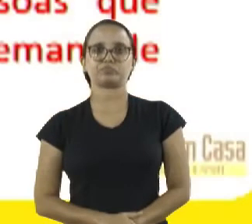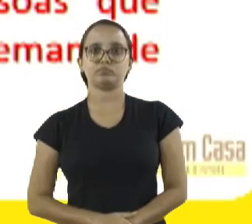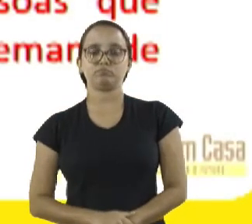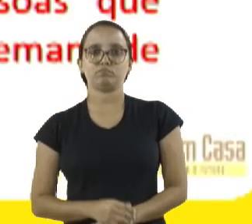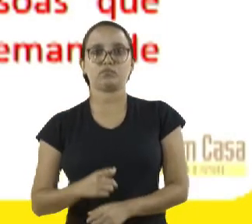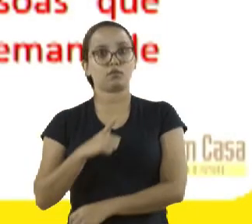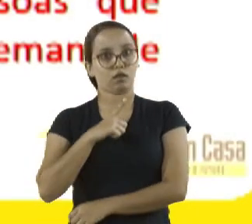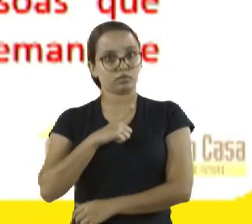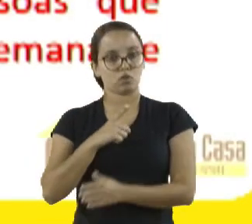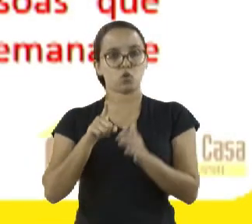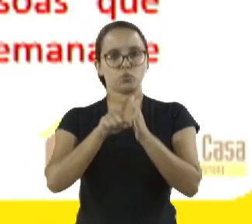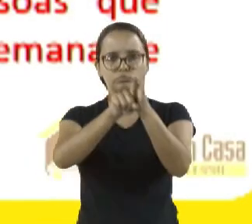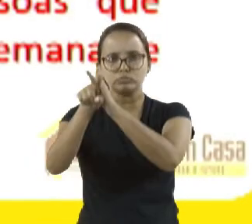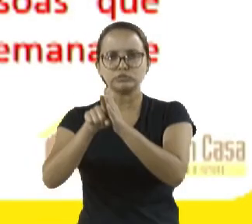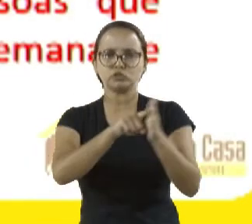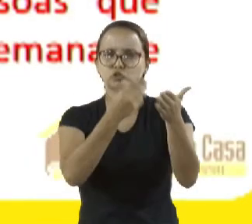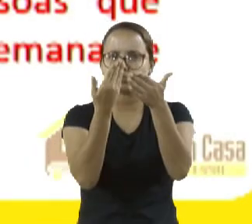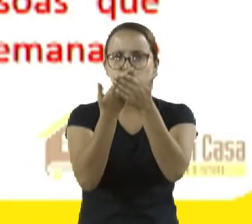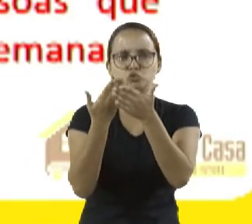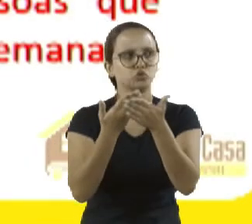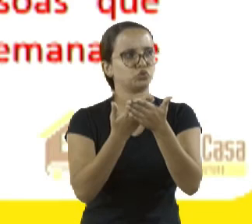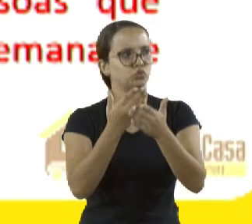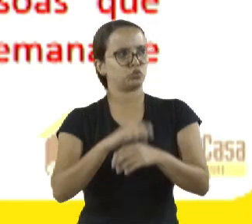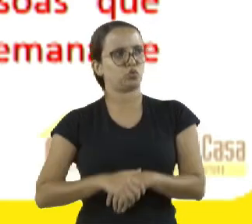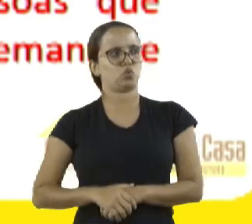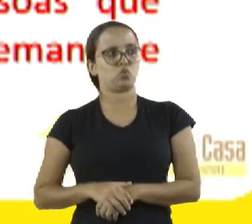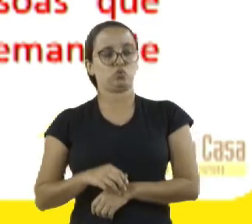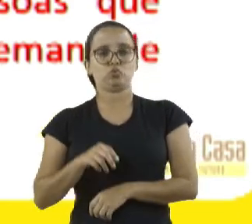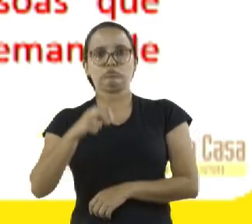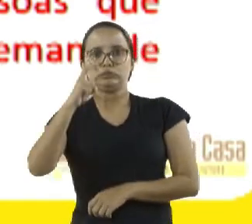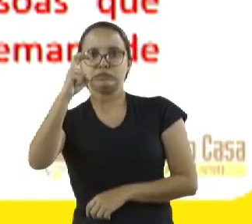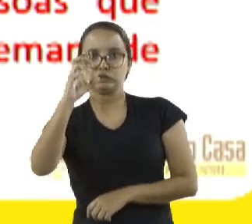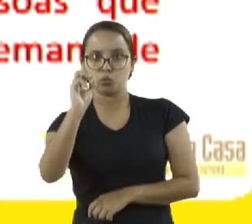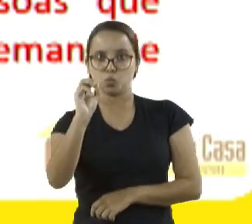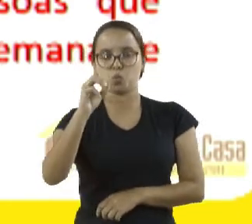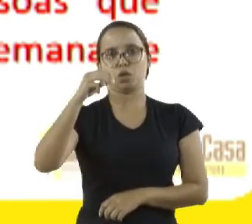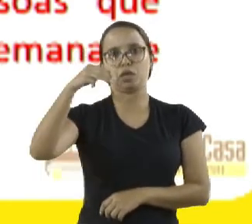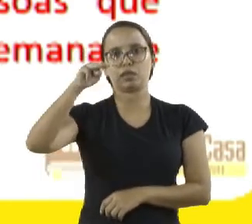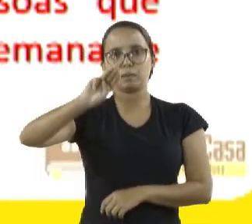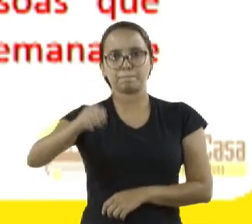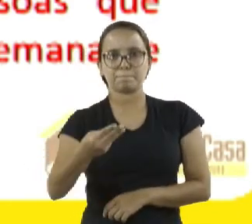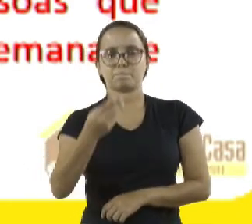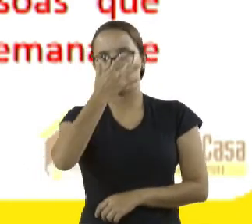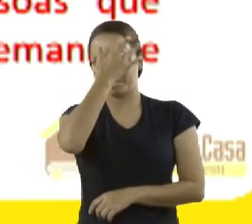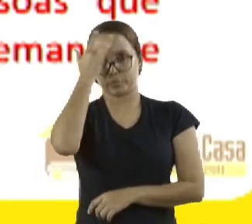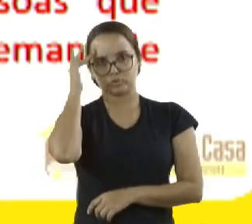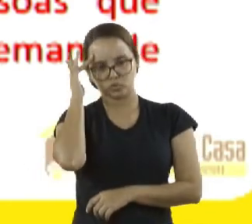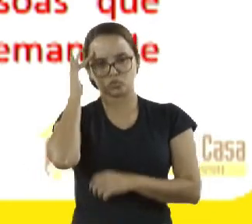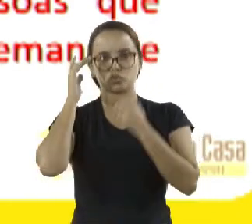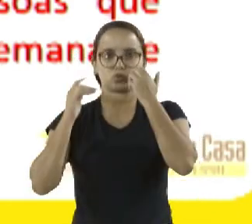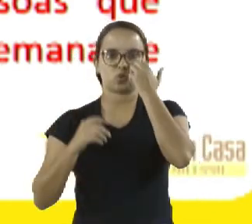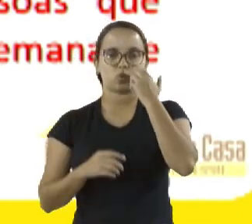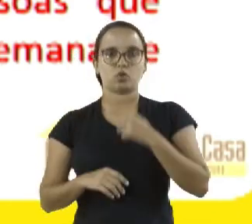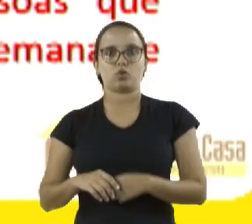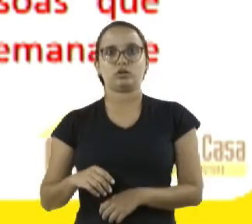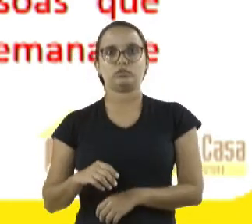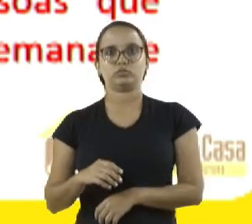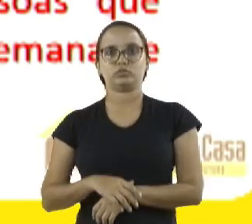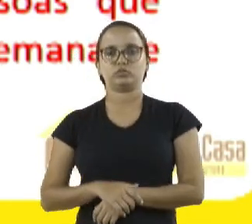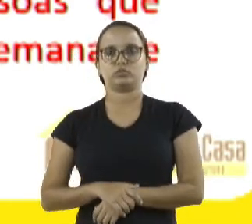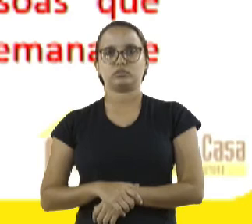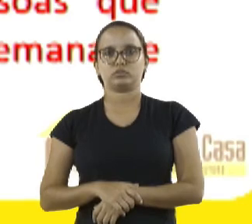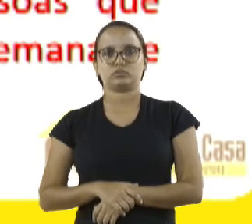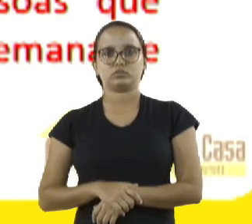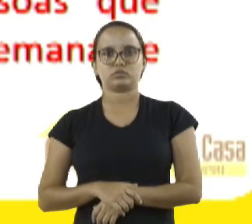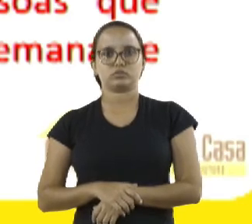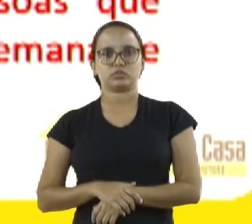mostrou, entre 50 mil pessoas, né, que a chance de morrer por Covid é 2,5 vezes maior